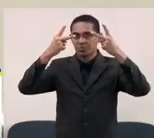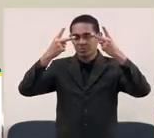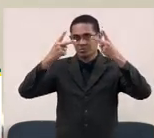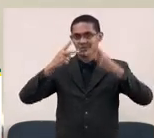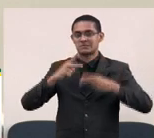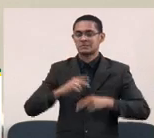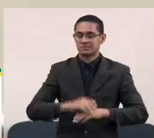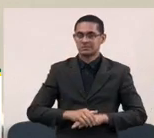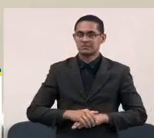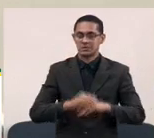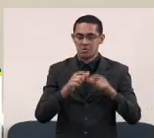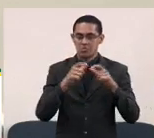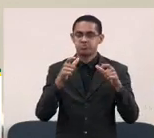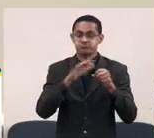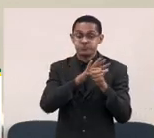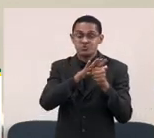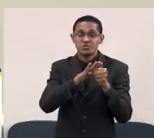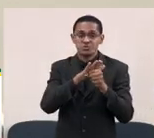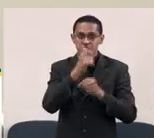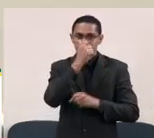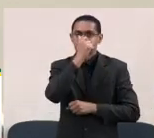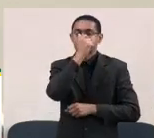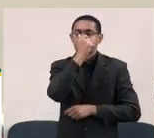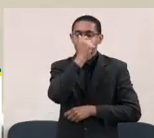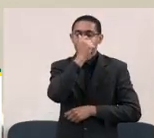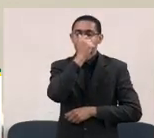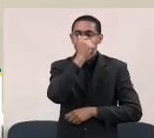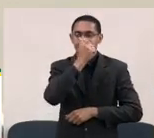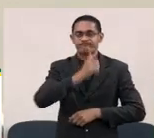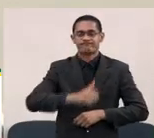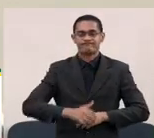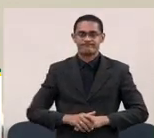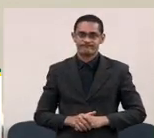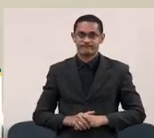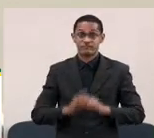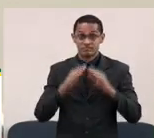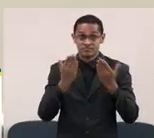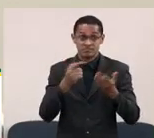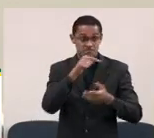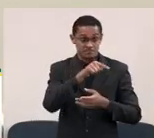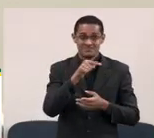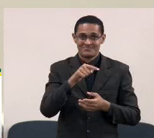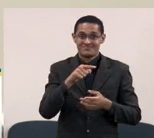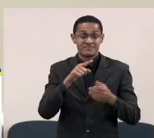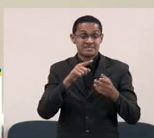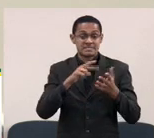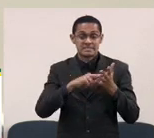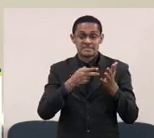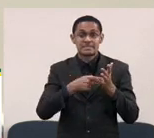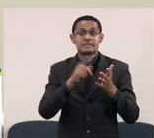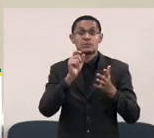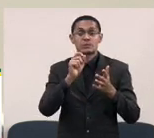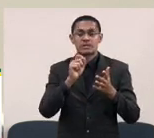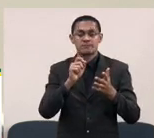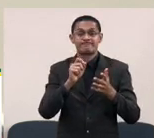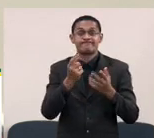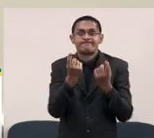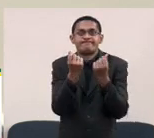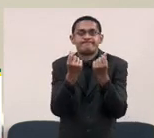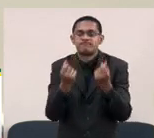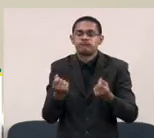é muito grande a lotação. E mais ainda, isso leva muito dinheiro. O rapaz falou lá, o administrador, dizendo